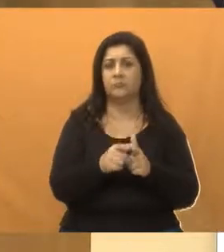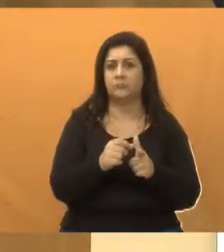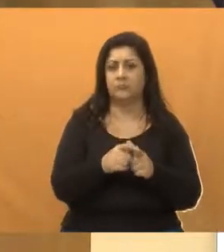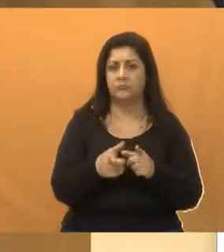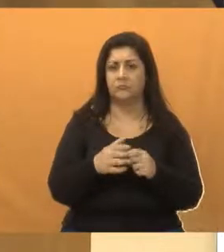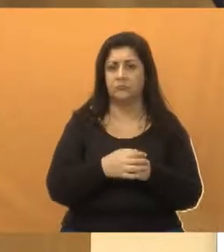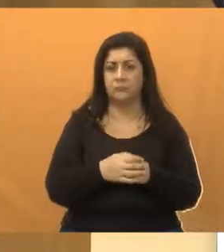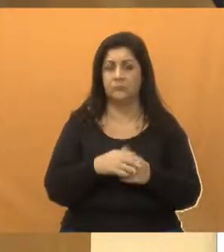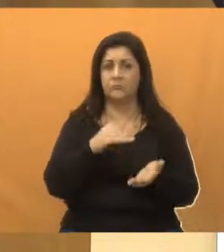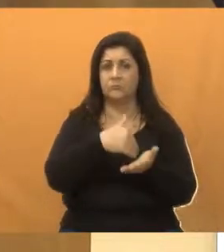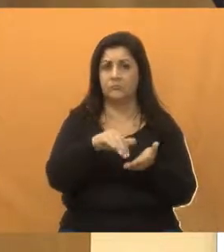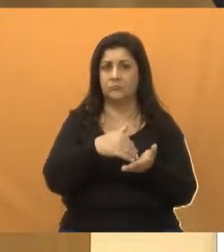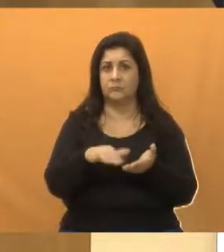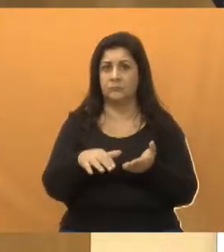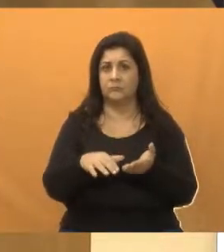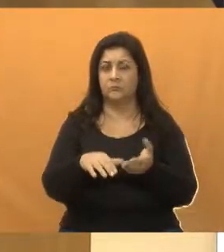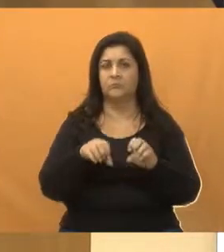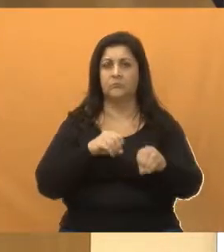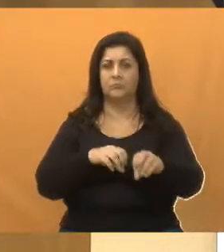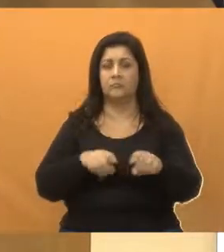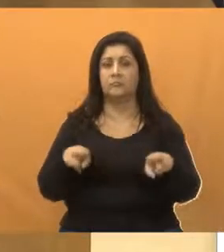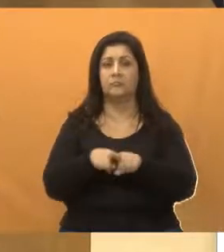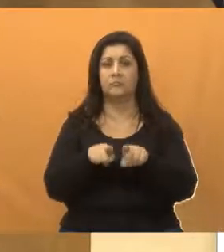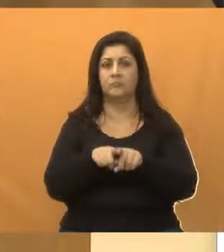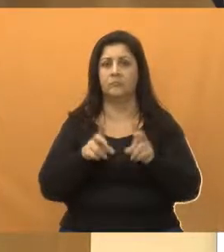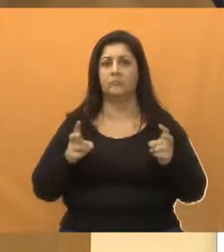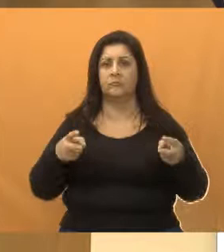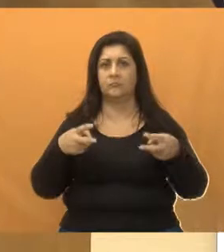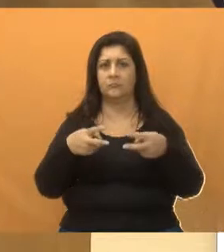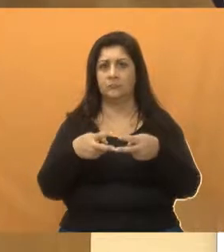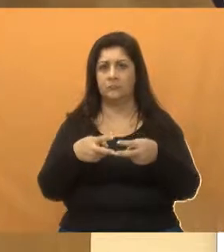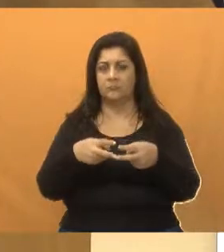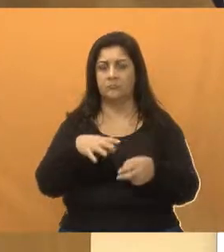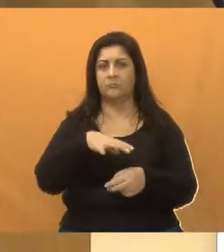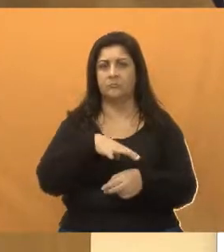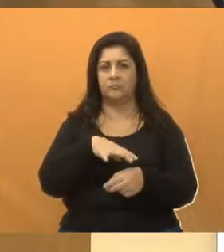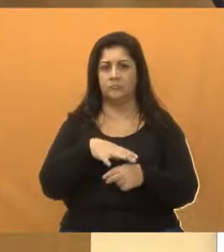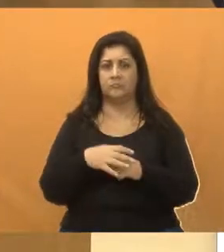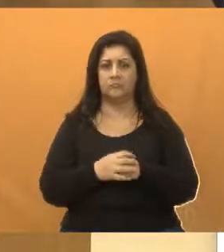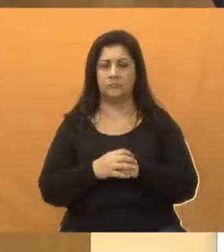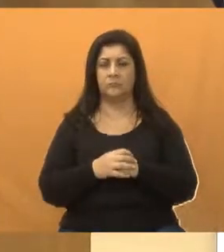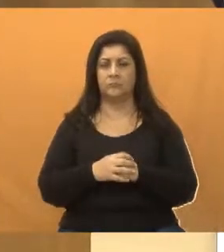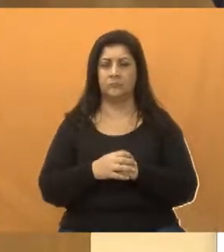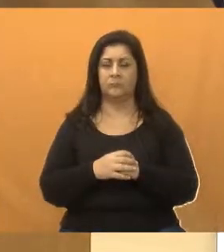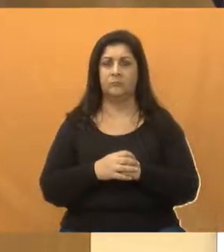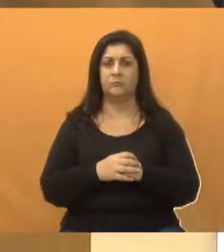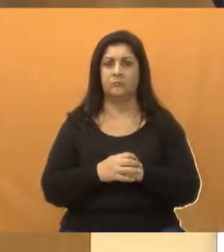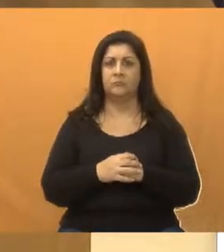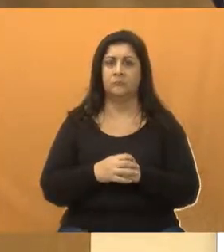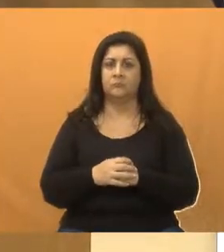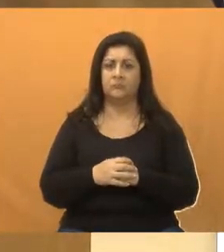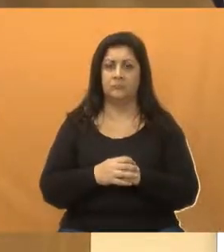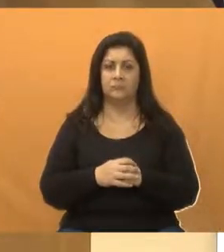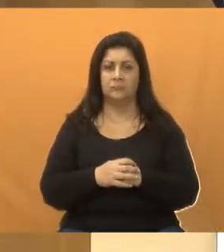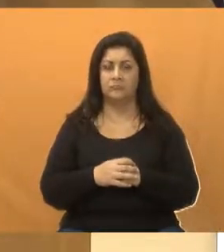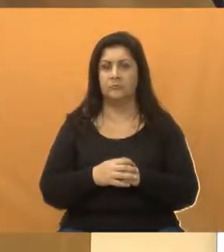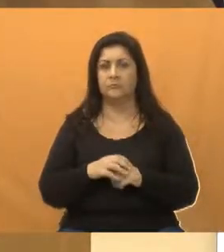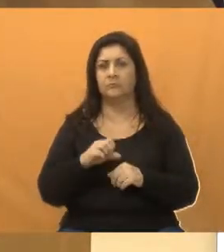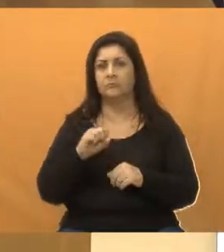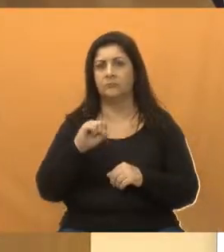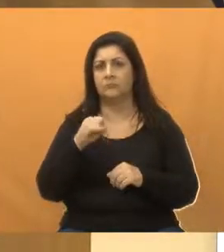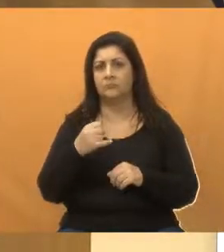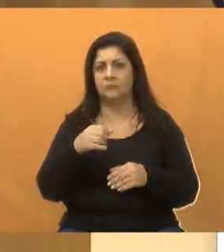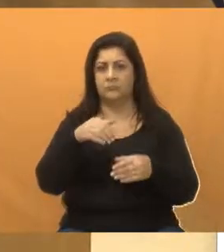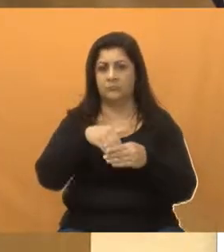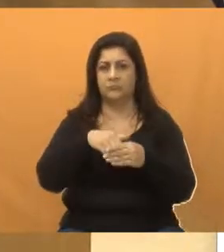Educação quanto da Câmara Municipal de Jacareí. E mais, mesmo que tenhamos votado